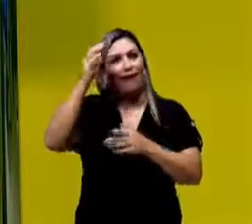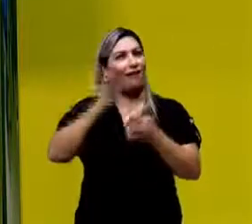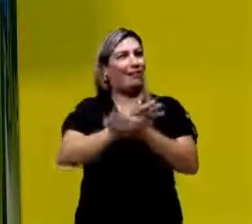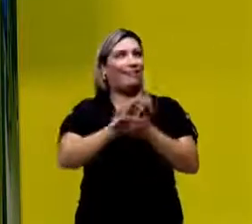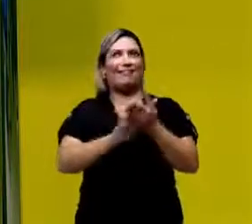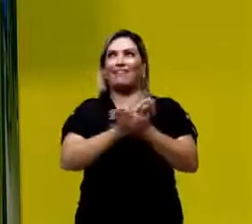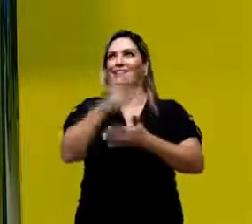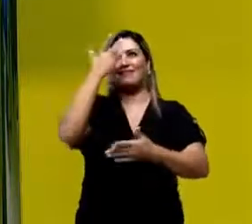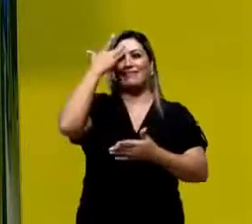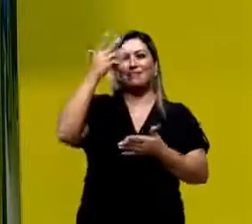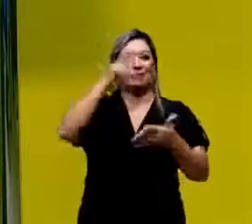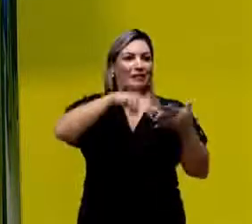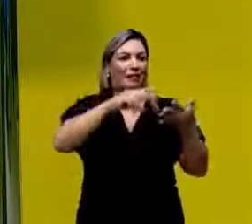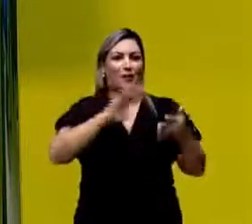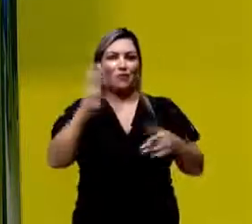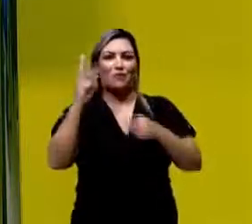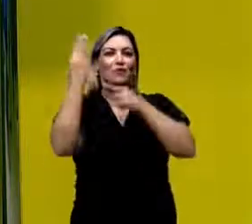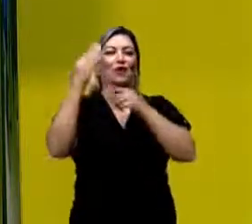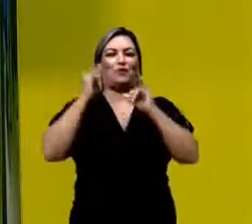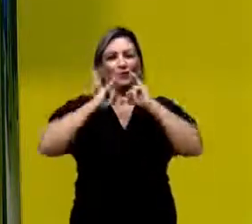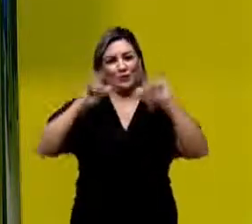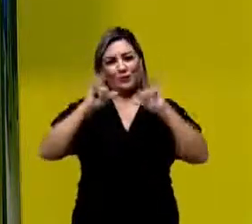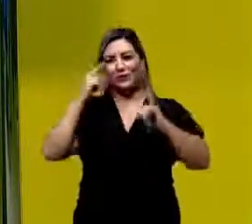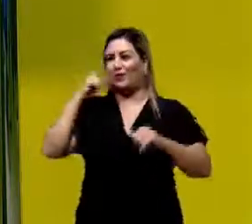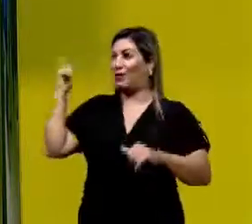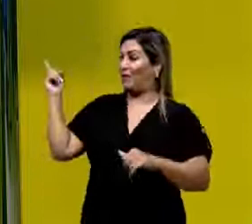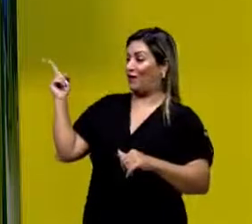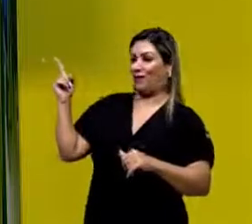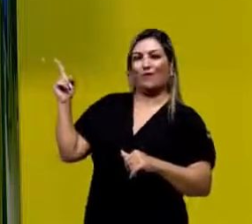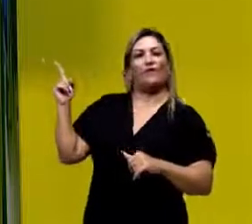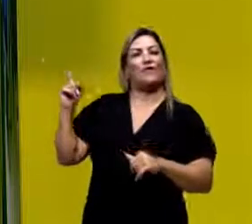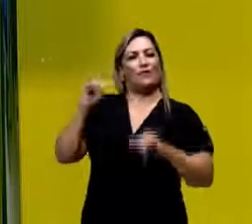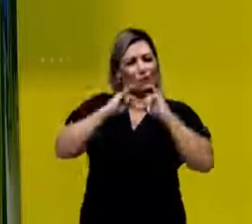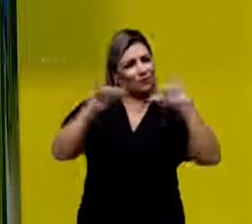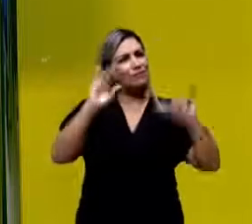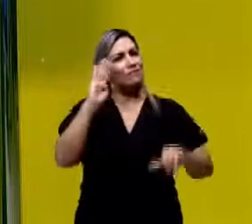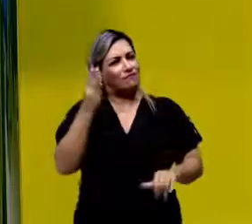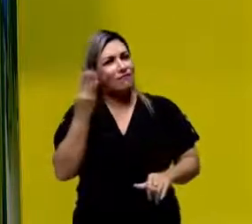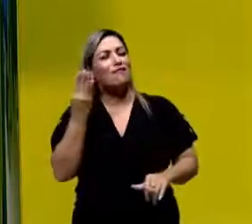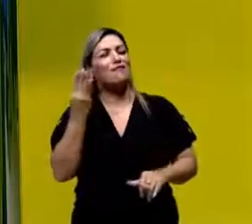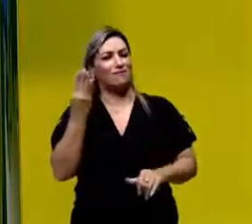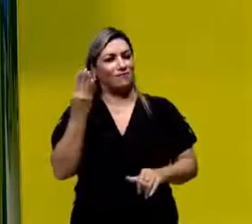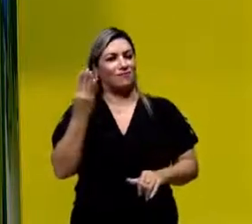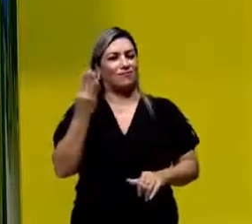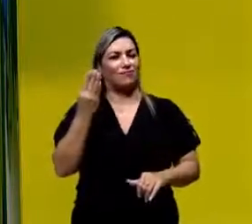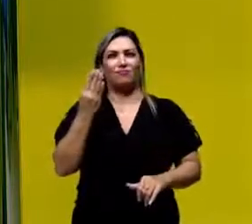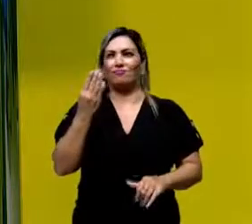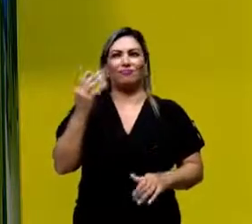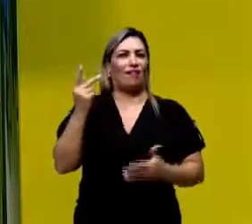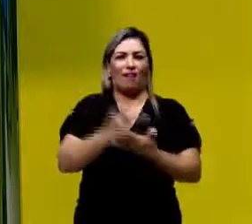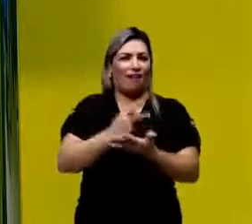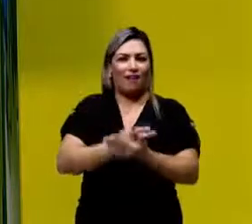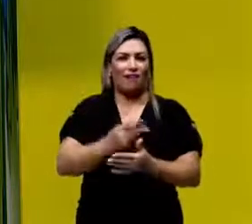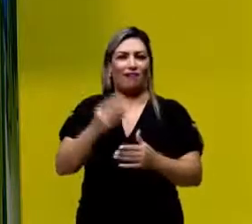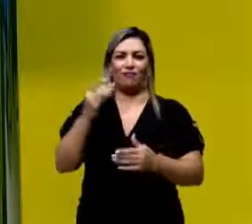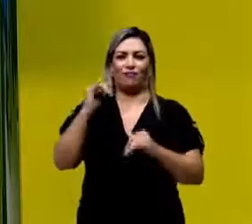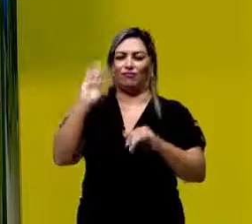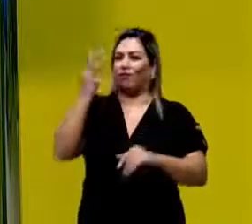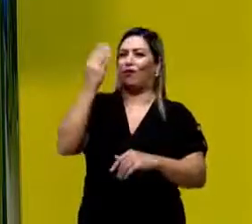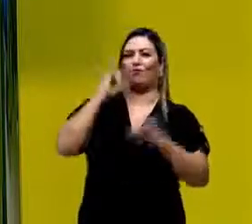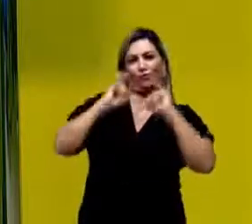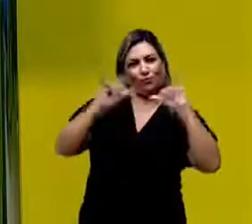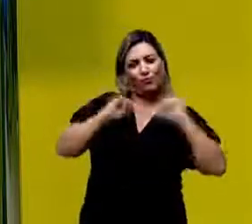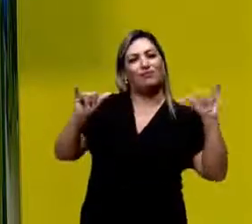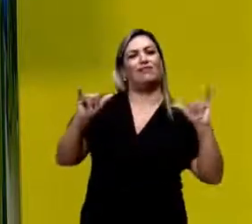ninguém ninguém nunca leu mas tecnews por aí que eu que são notícias falsas né são boatos é